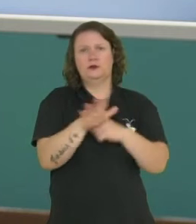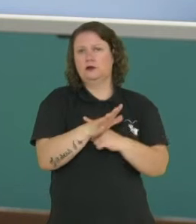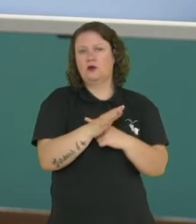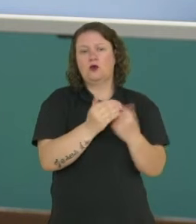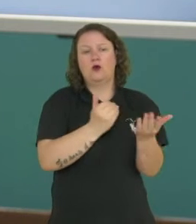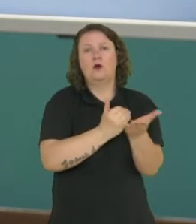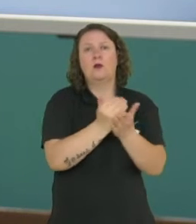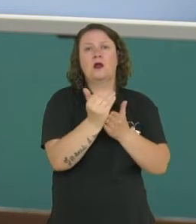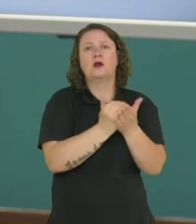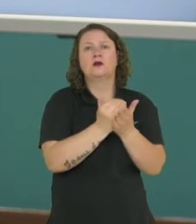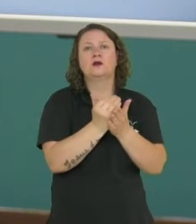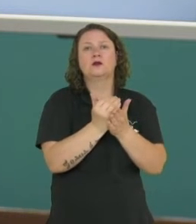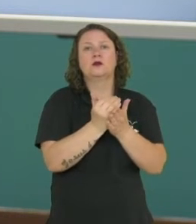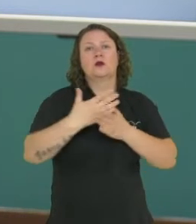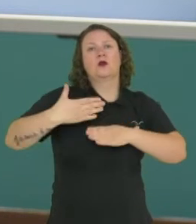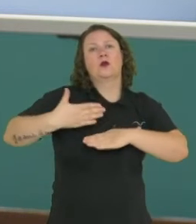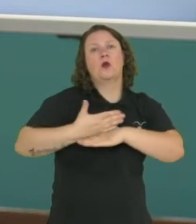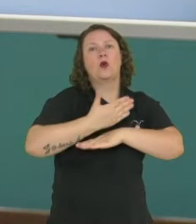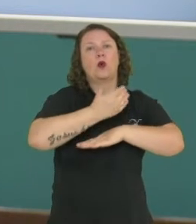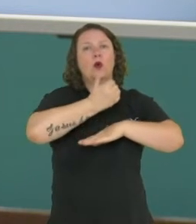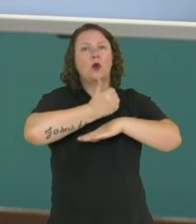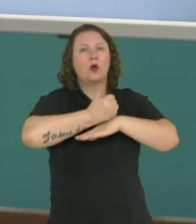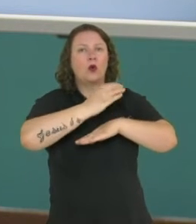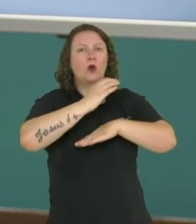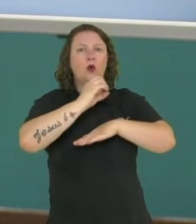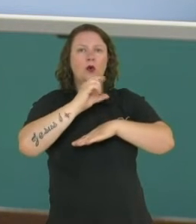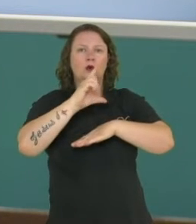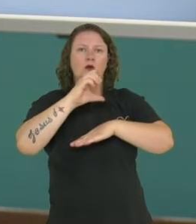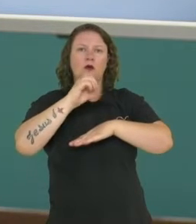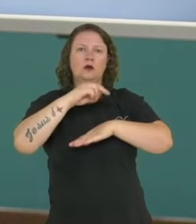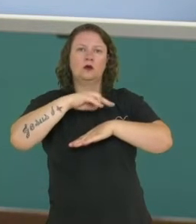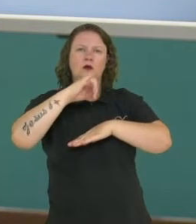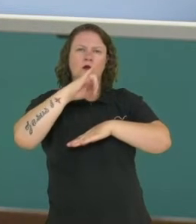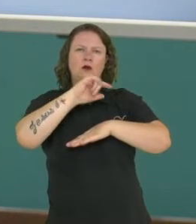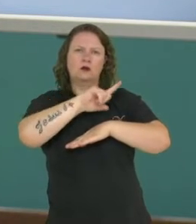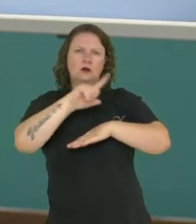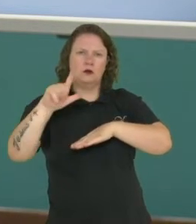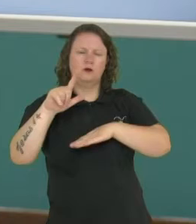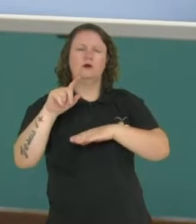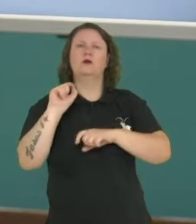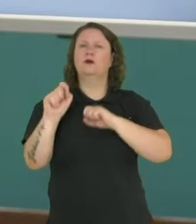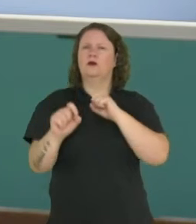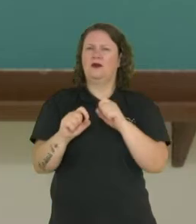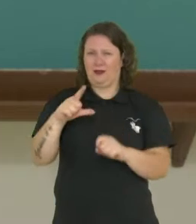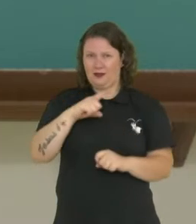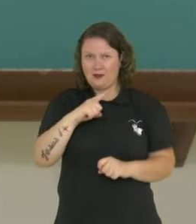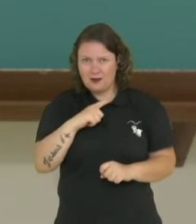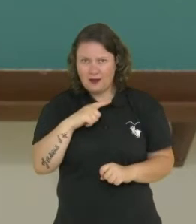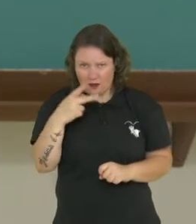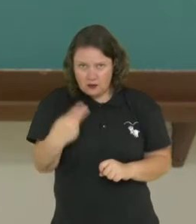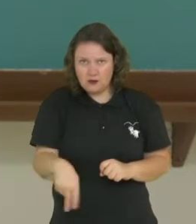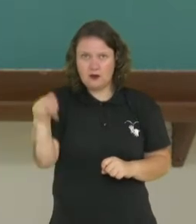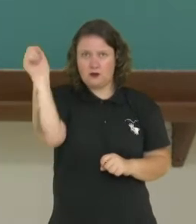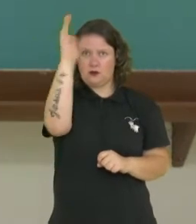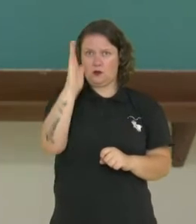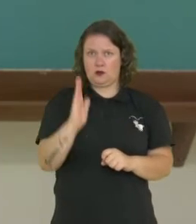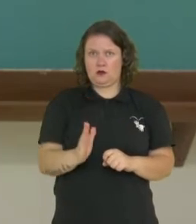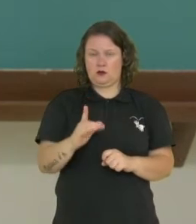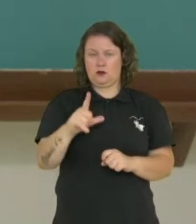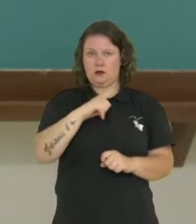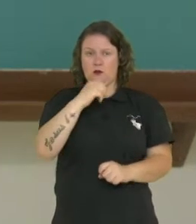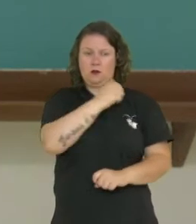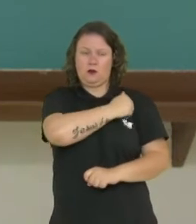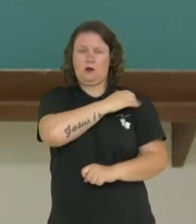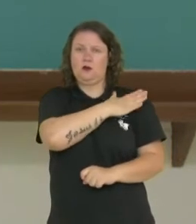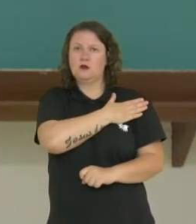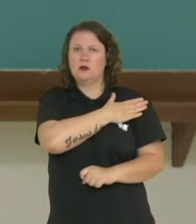período colonial citado aqui anteriormente. Então, e será que tem, por exemplo, preconceito no nosso país, no Brasil? Sabemos